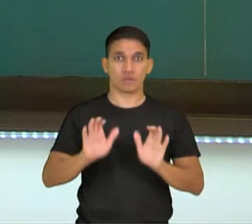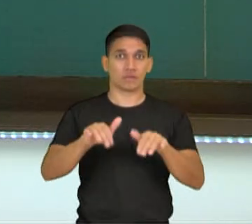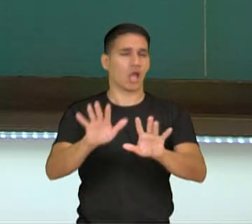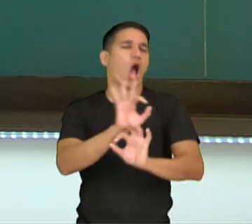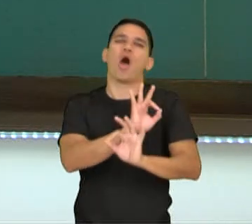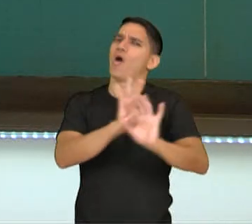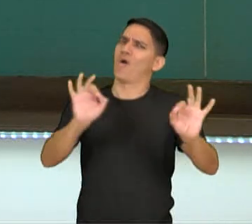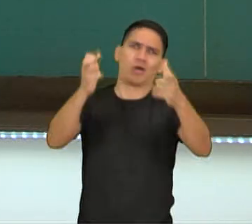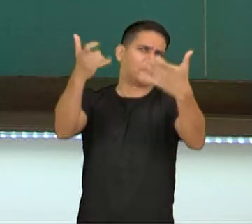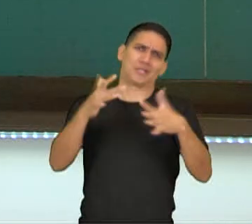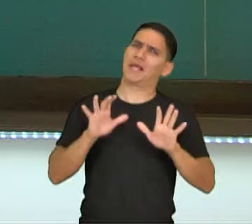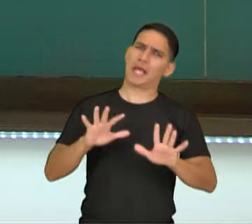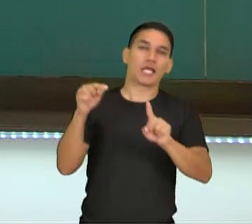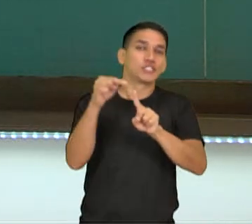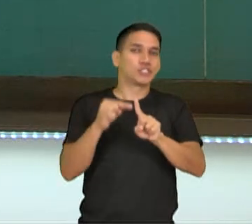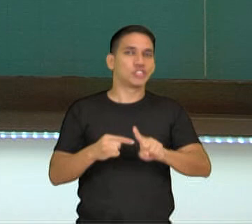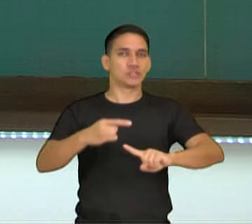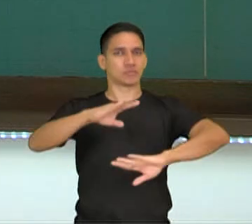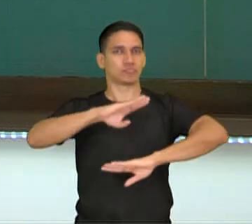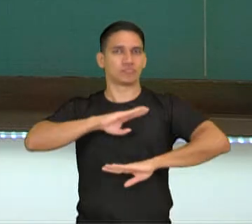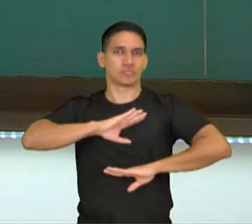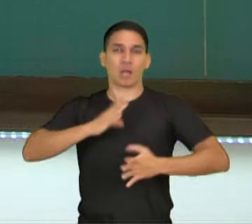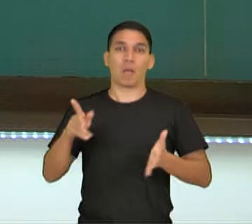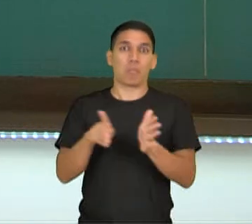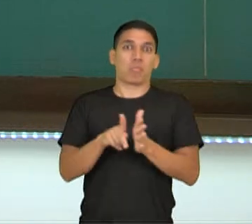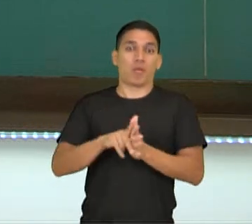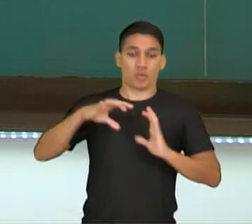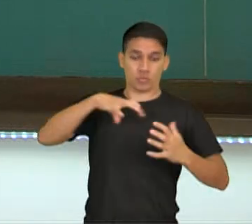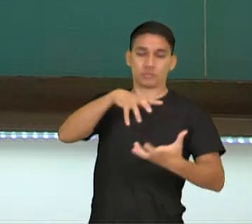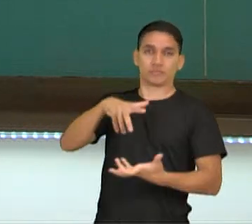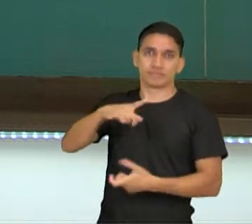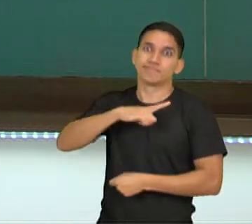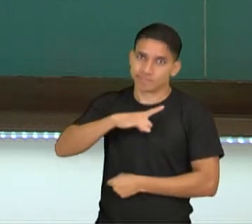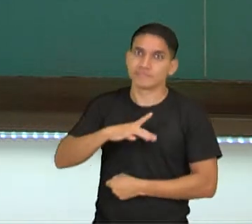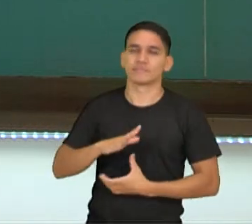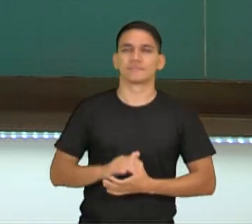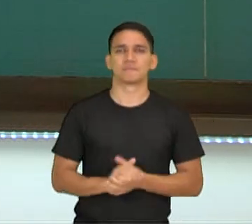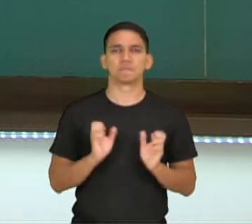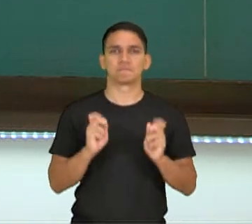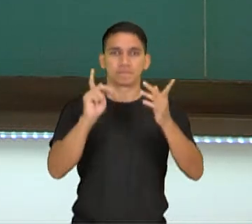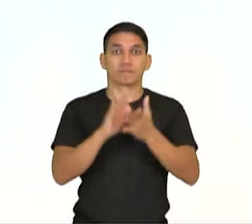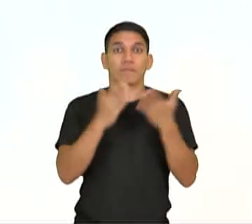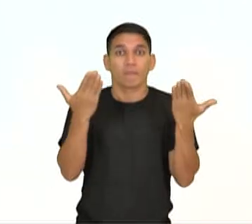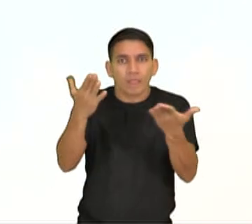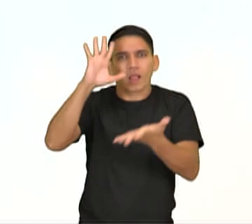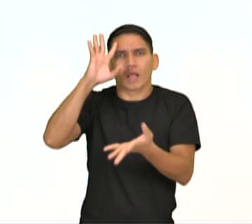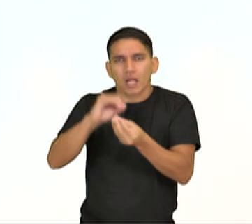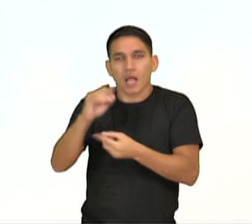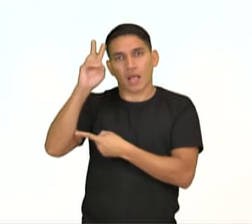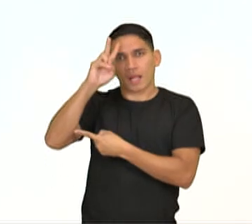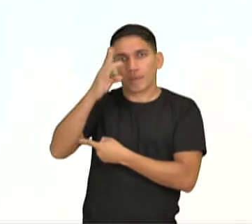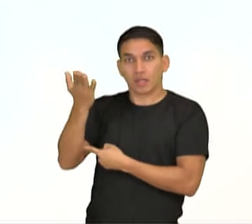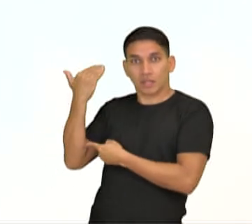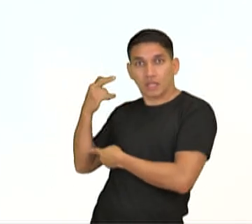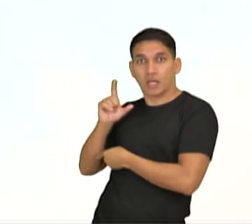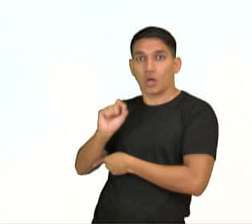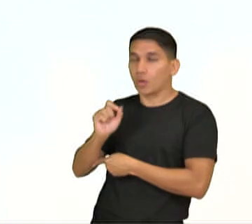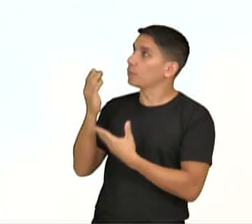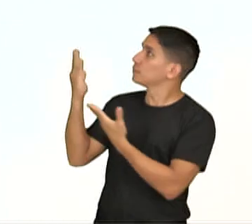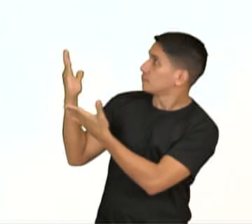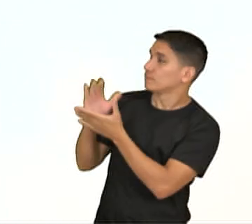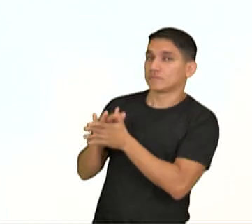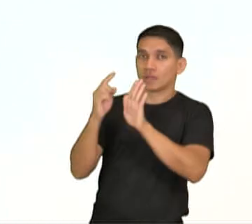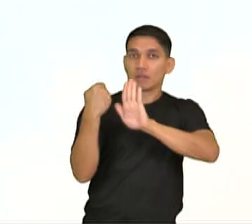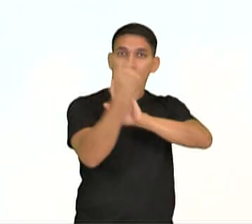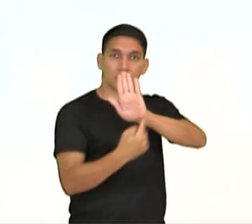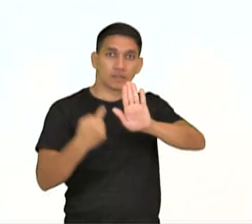para descrever esse tipo de comportamento do nosso mundo, isso que existe, tá? Então, nós vamos retomar aqui um pouquinho o